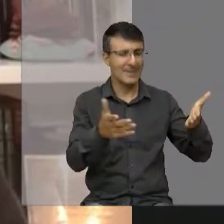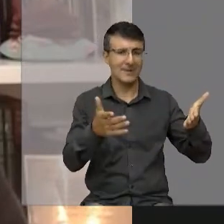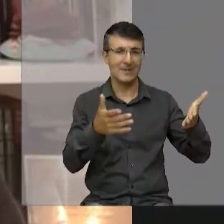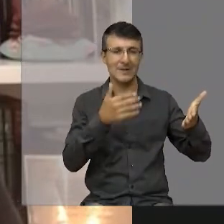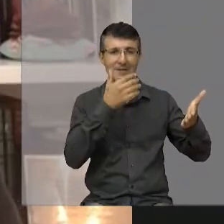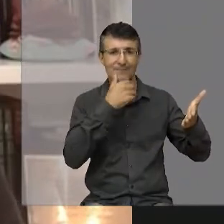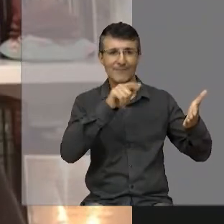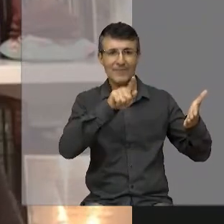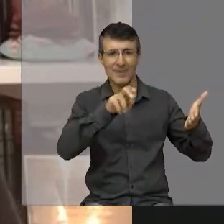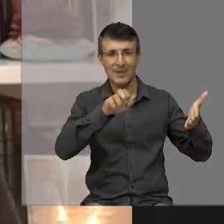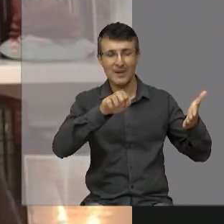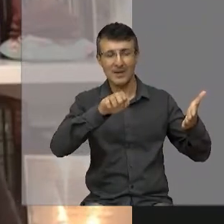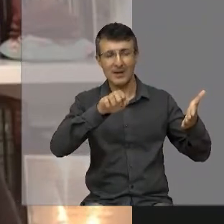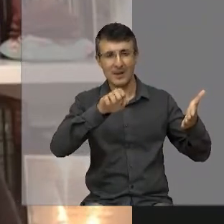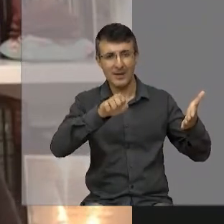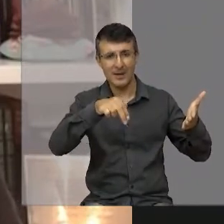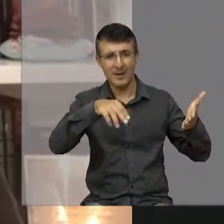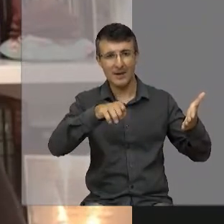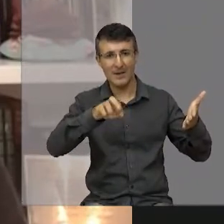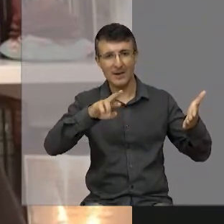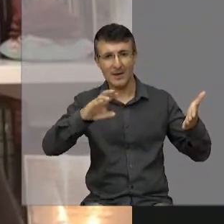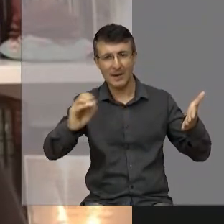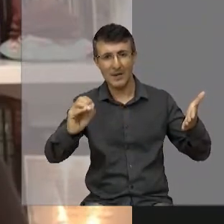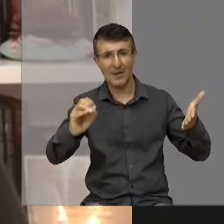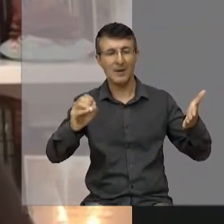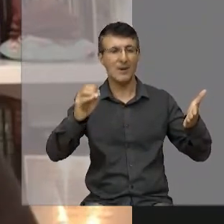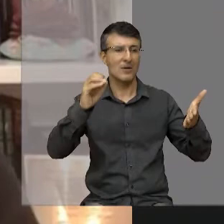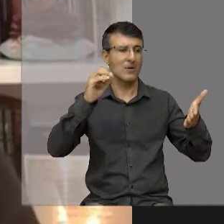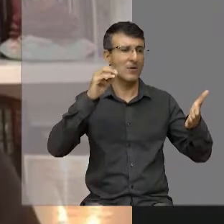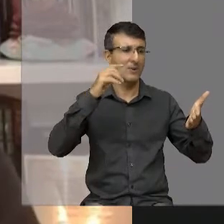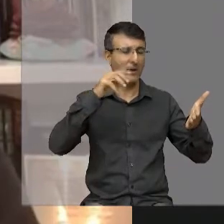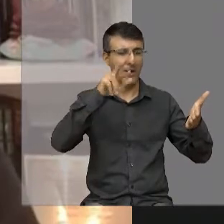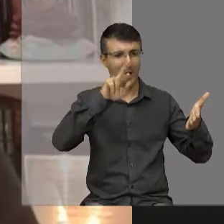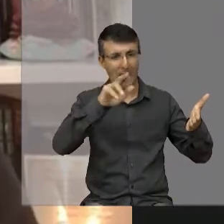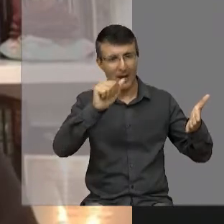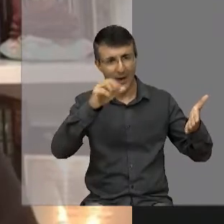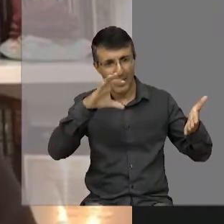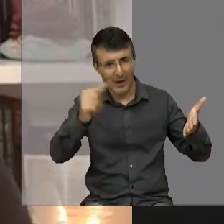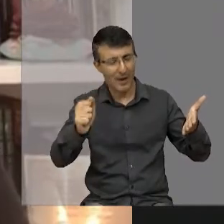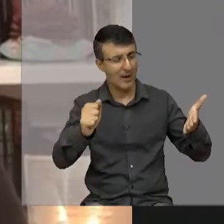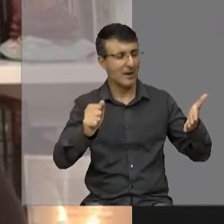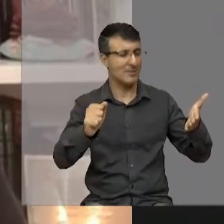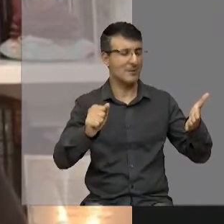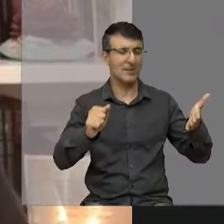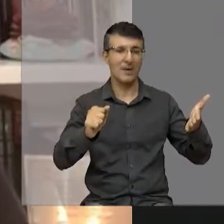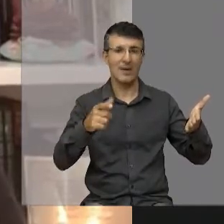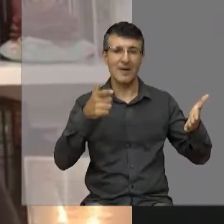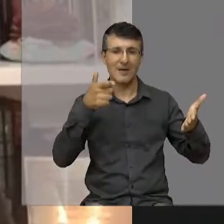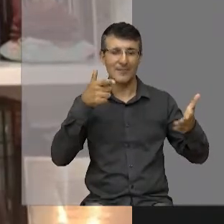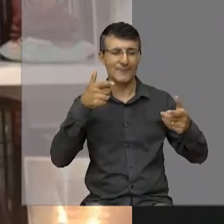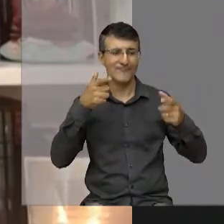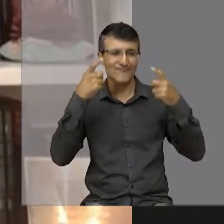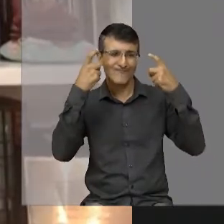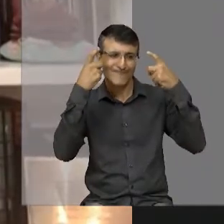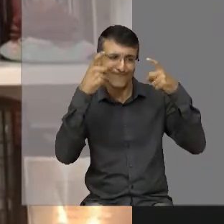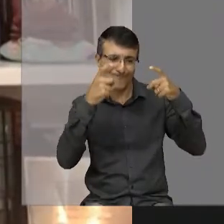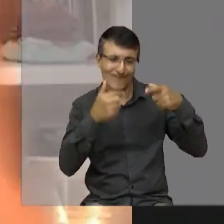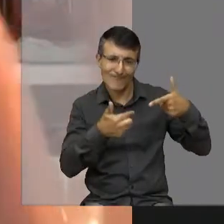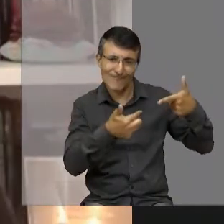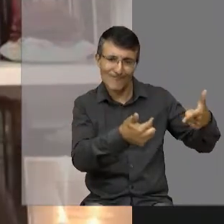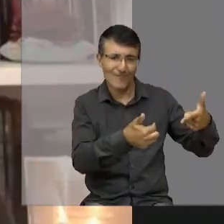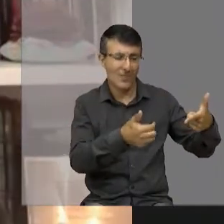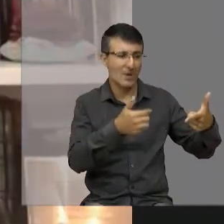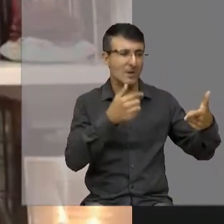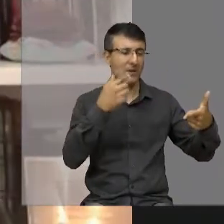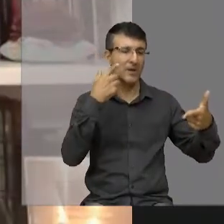pesa. A gente sabe que a violência contra a mulher branca ela é muito menor do que contra a mulher negra, né? Os índices de feminicídio contra as mulheres